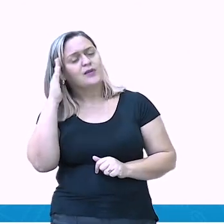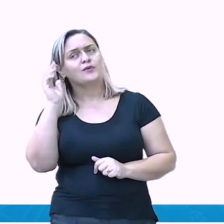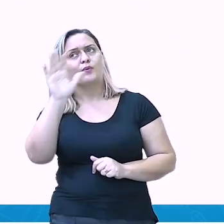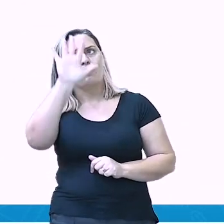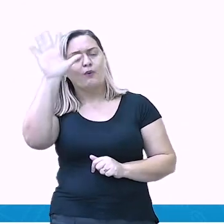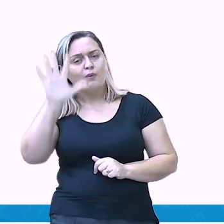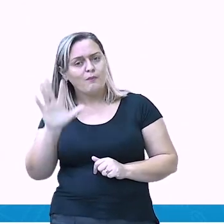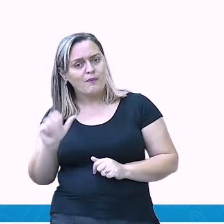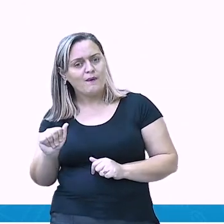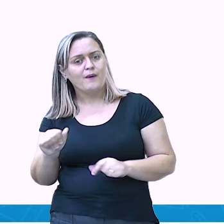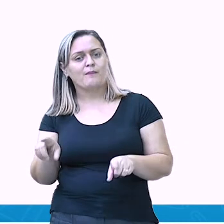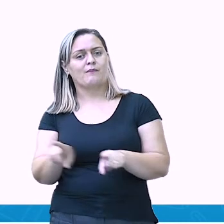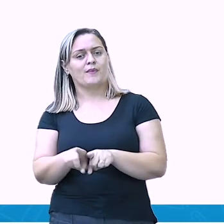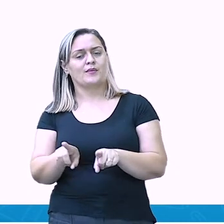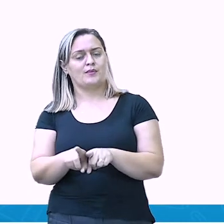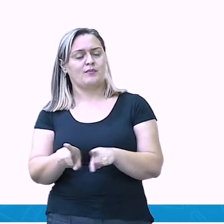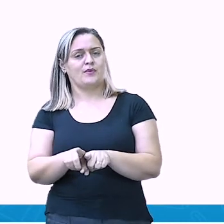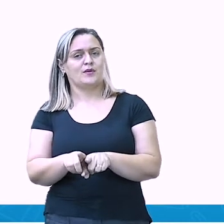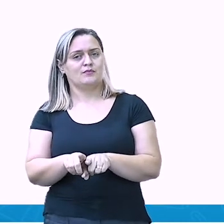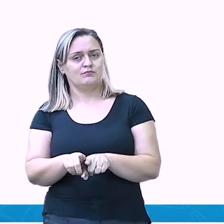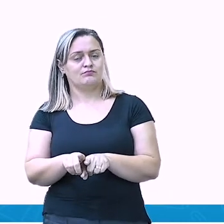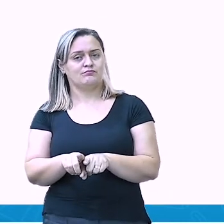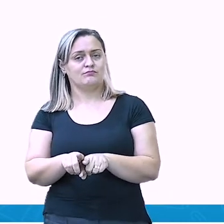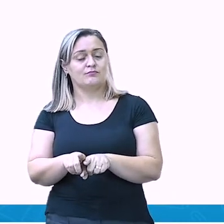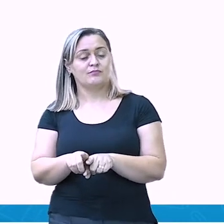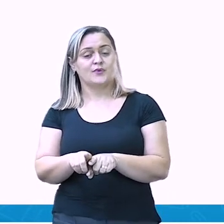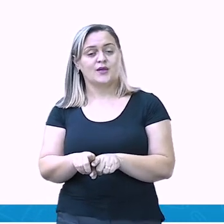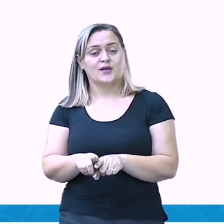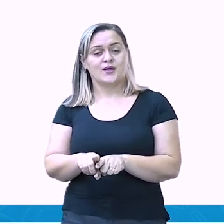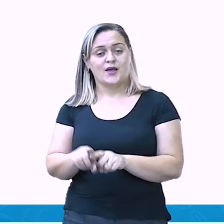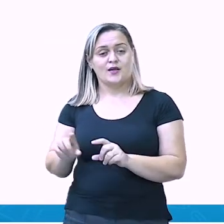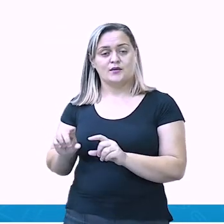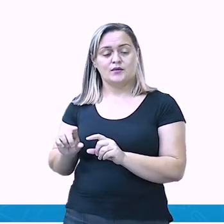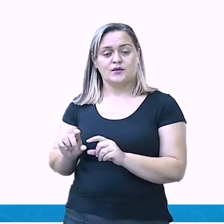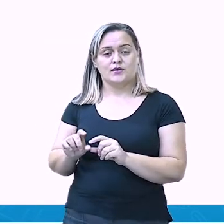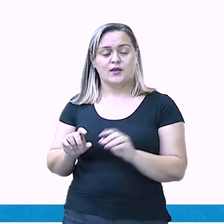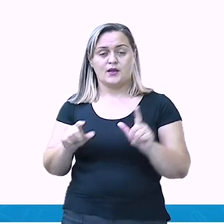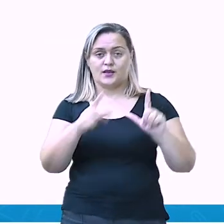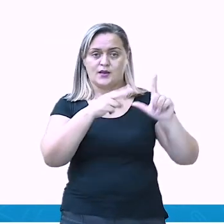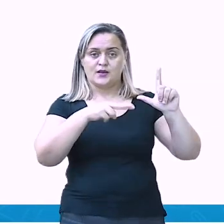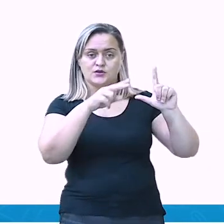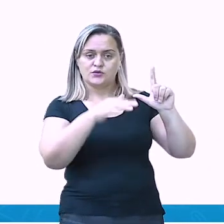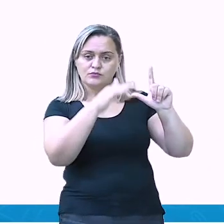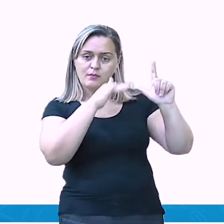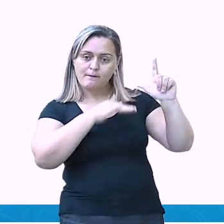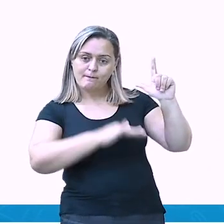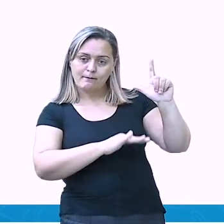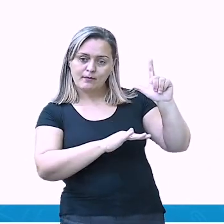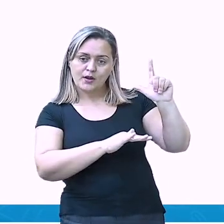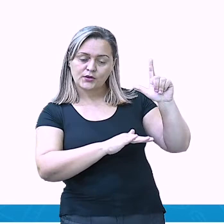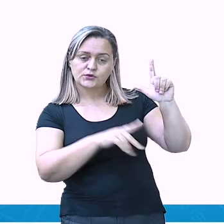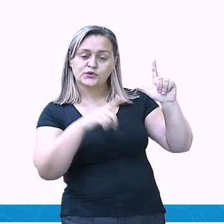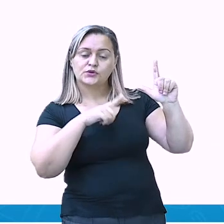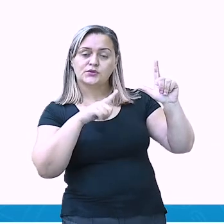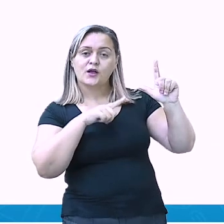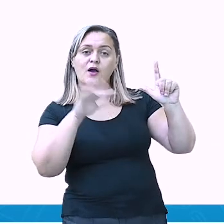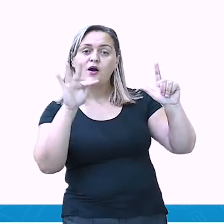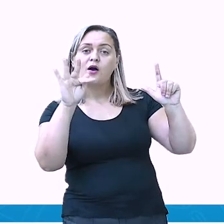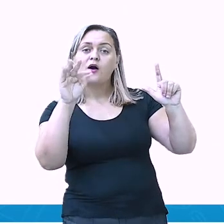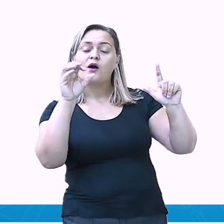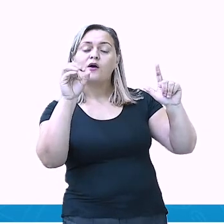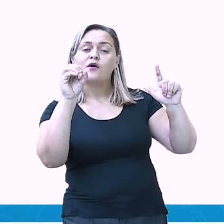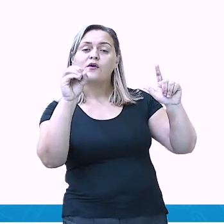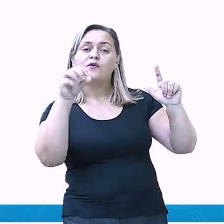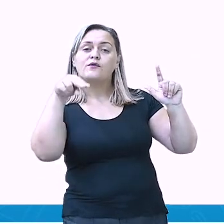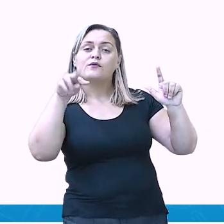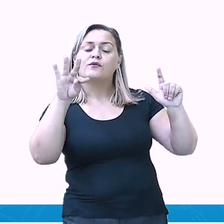fonte. O que é fonte? De onde foi tirado esse mapa? Onde eu pesquisei? Qual a minha fonte de